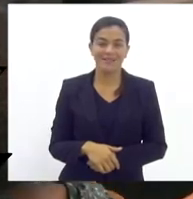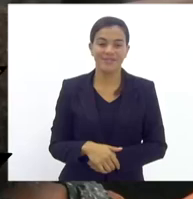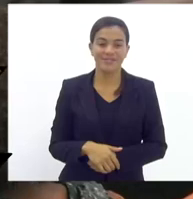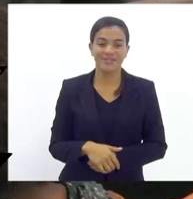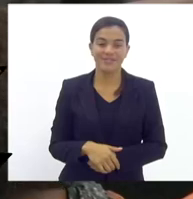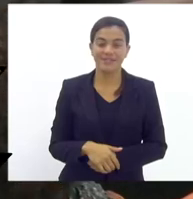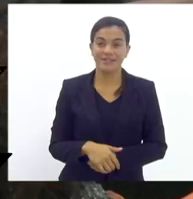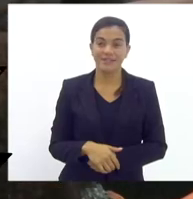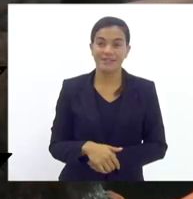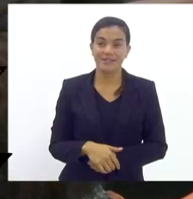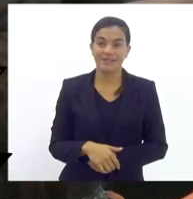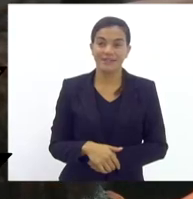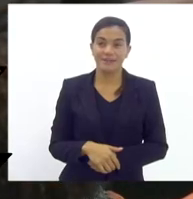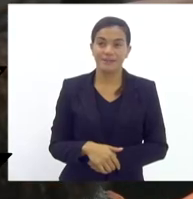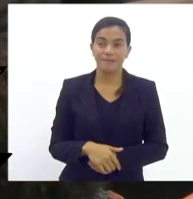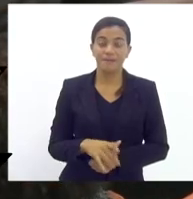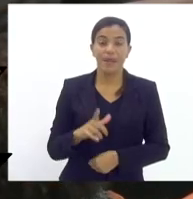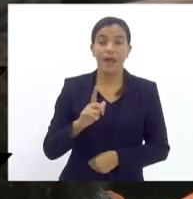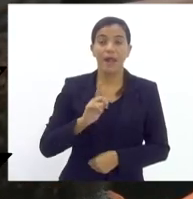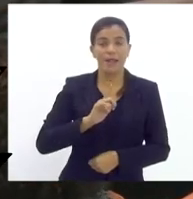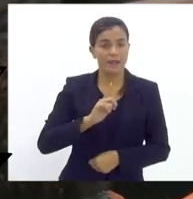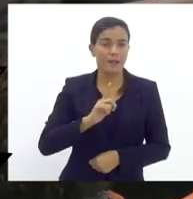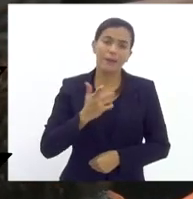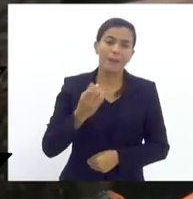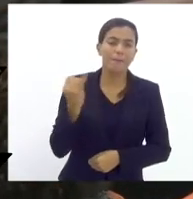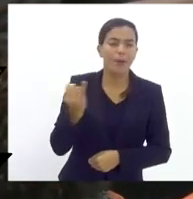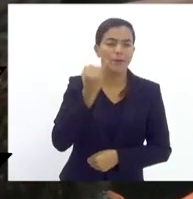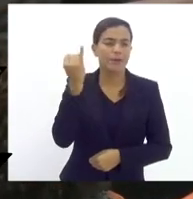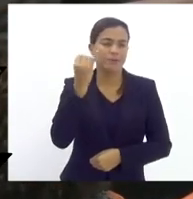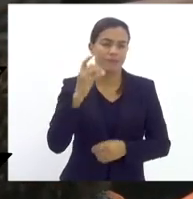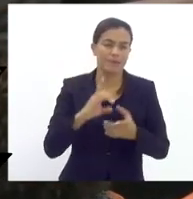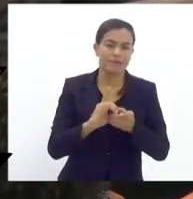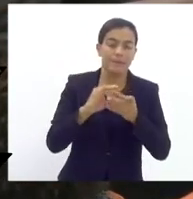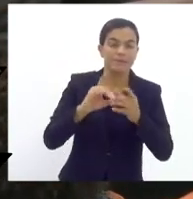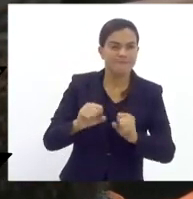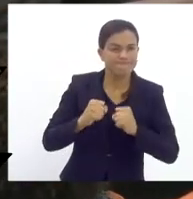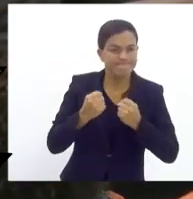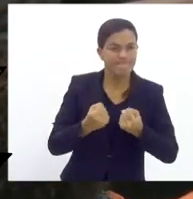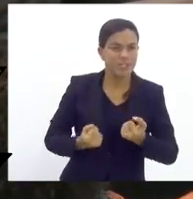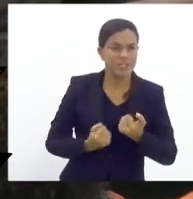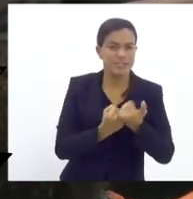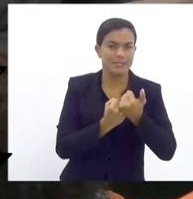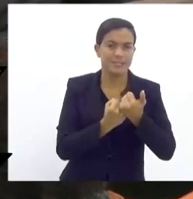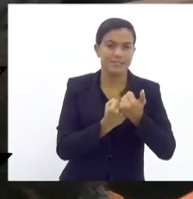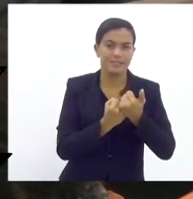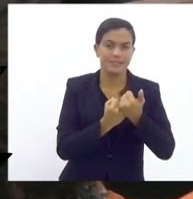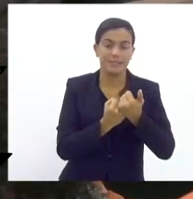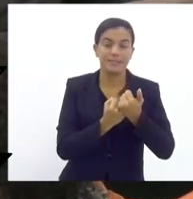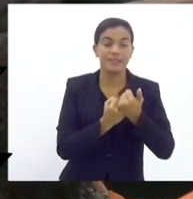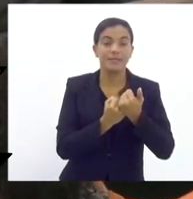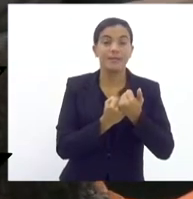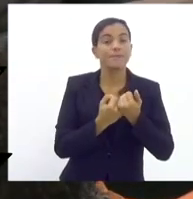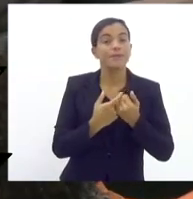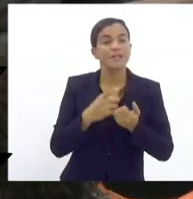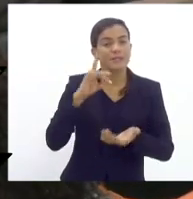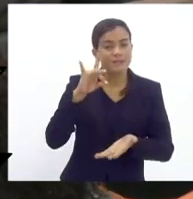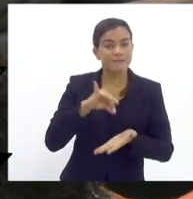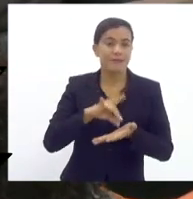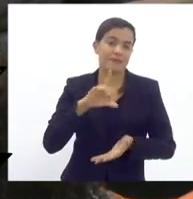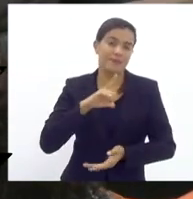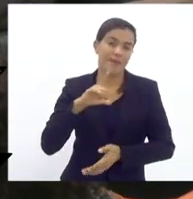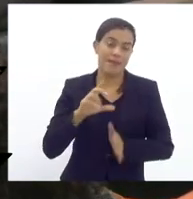Que importante necessário é para nossa democracia o quanto fortalece ela que nós tenhamos de fato